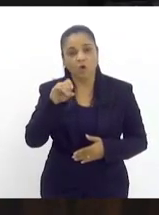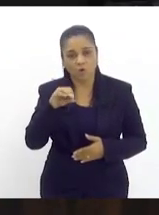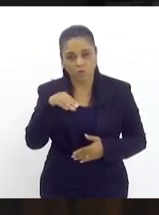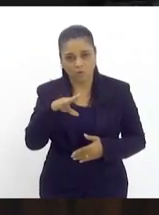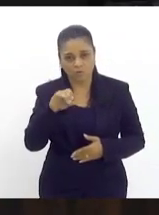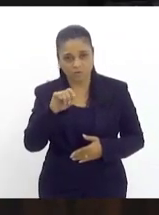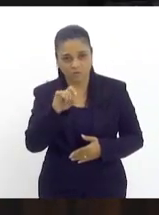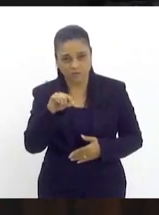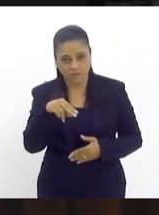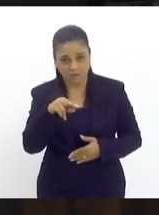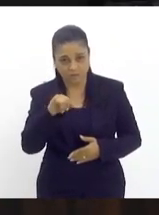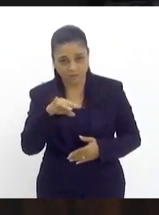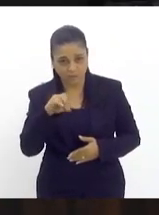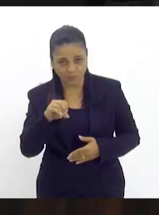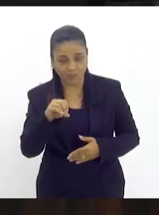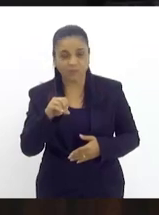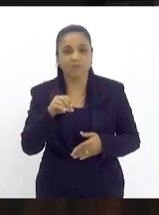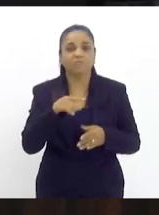discussão